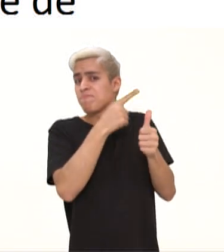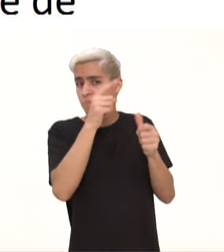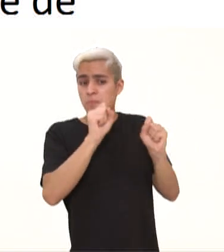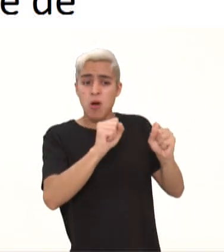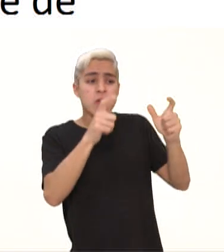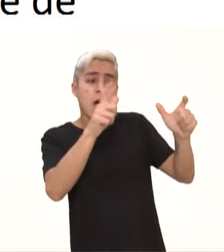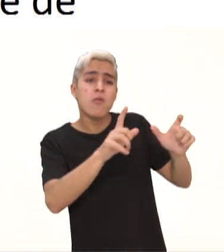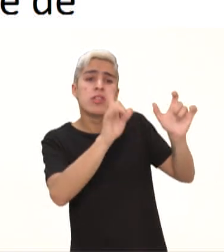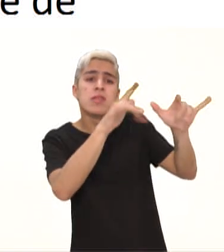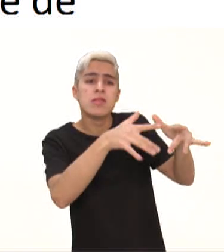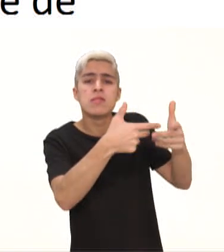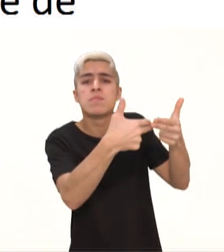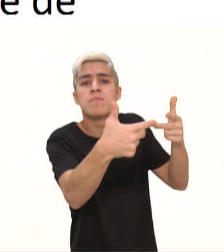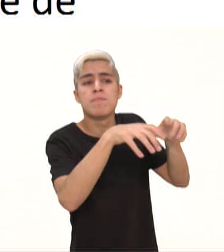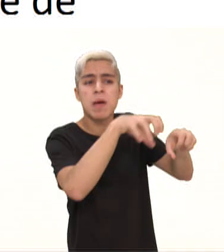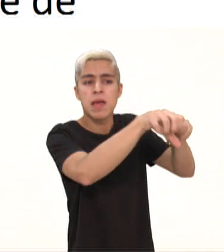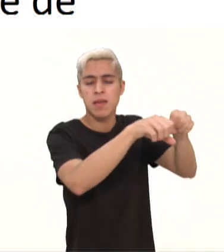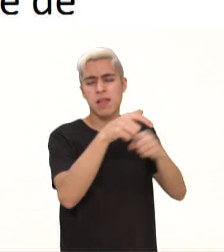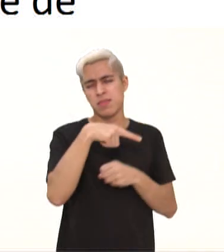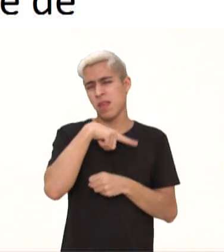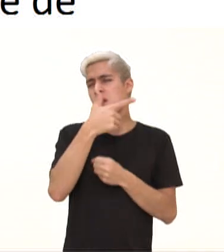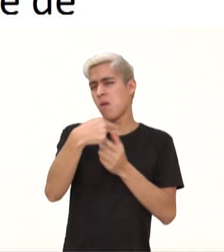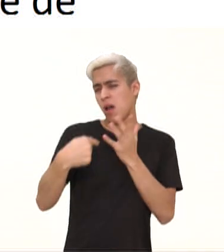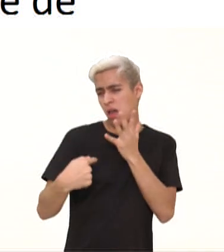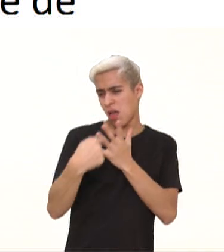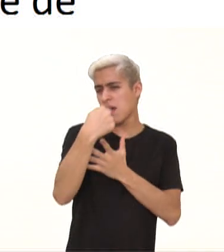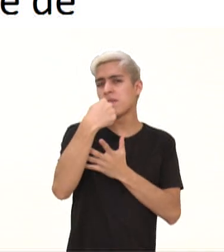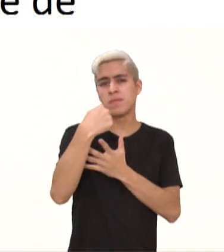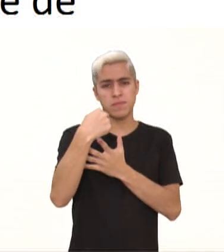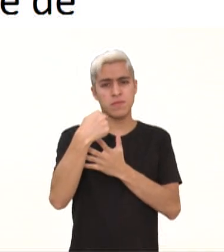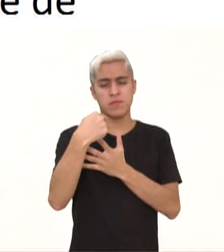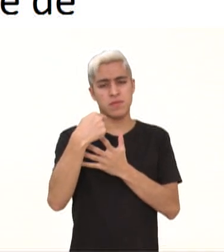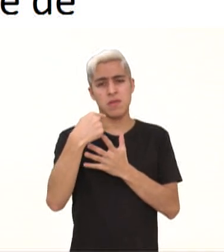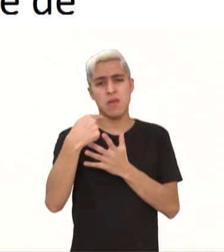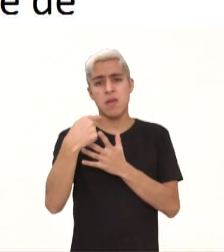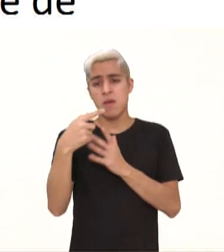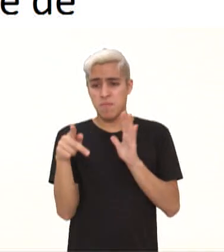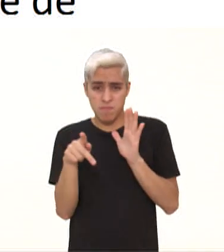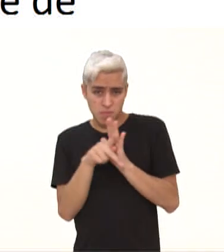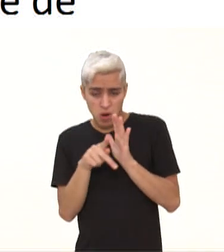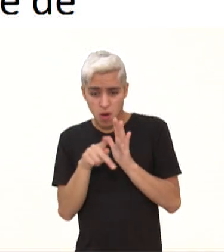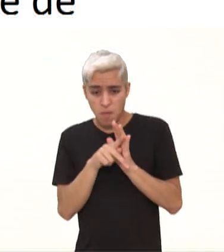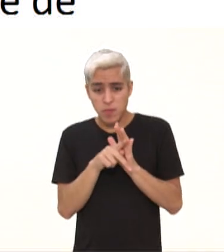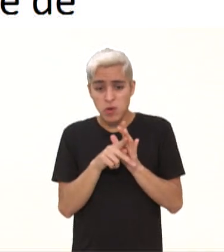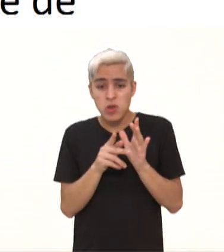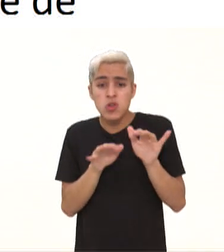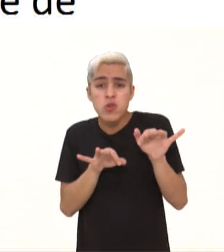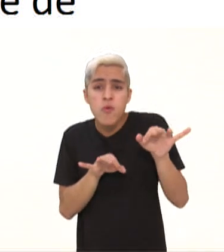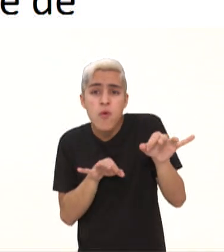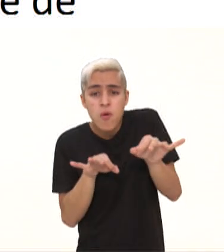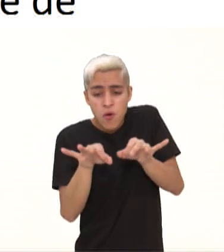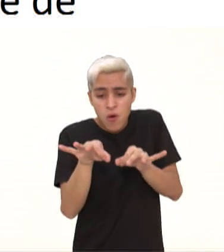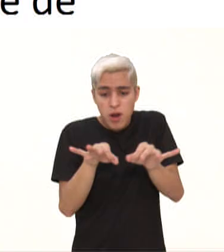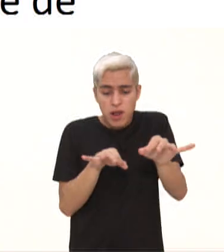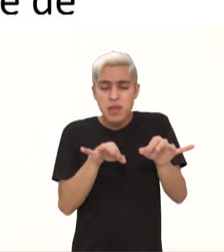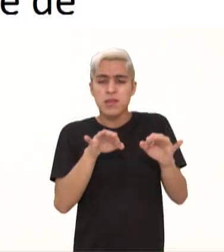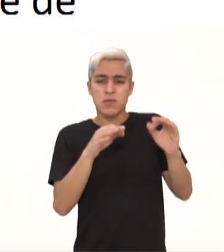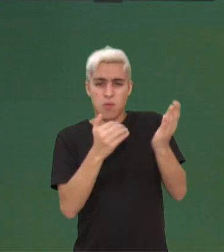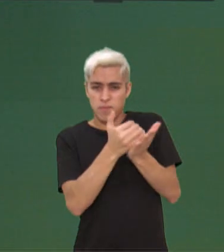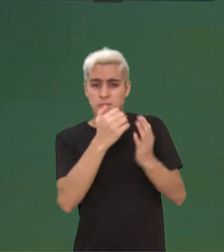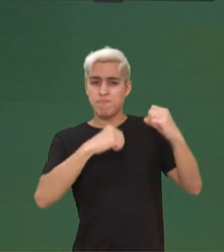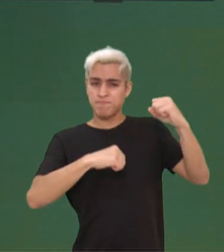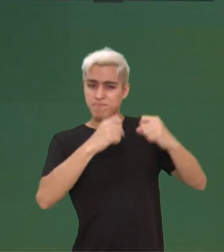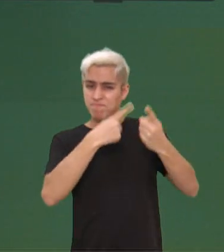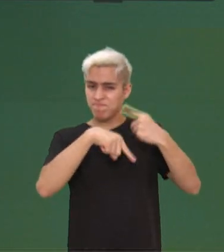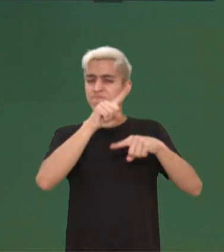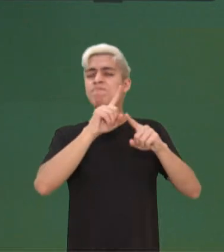disponibilidade de matéria-prima. Existem outros fatores locacionais que desenham esse início aqui, principalmente da industrialização.